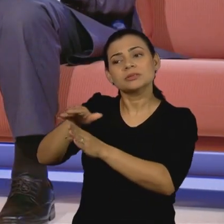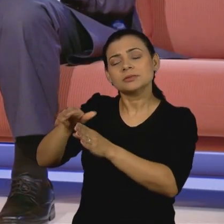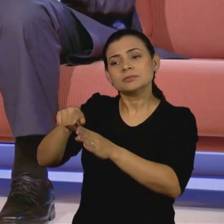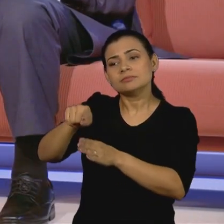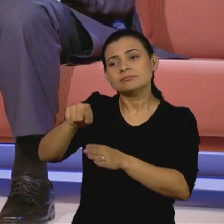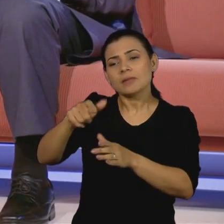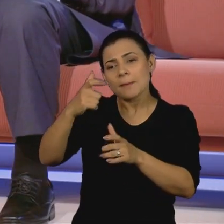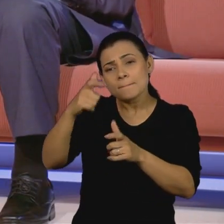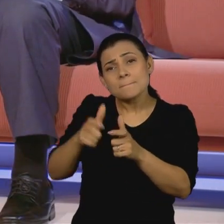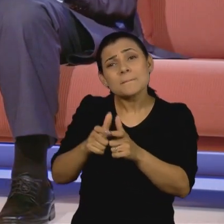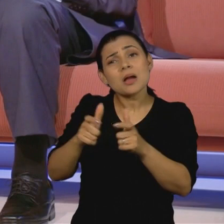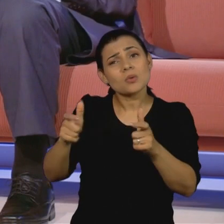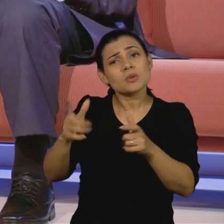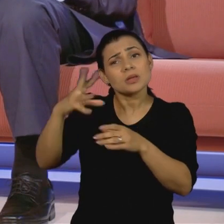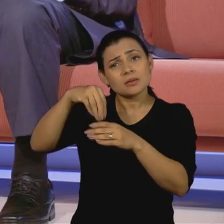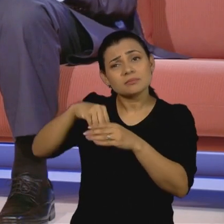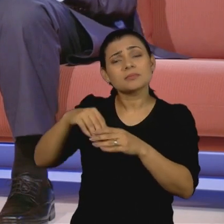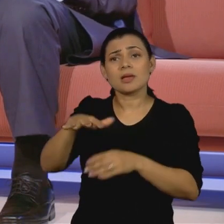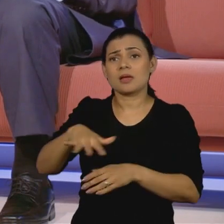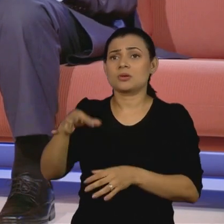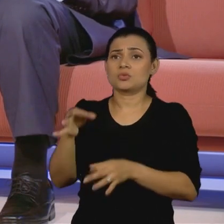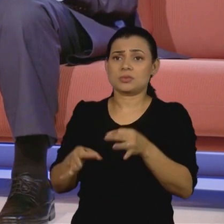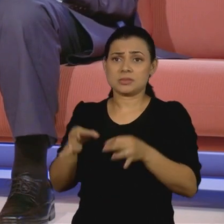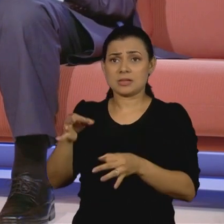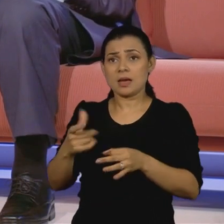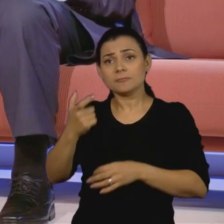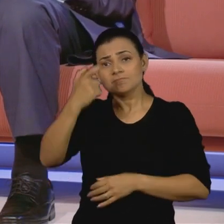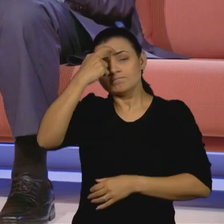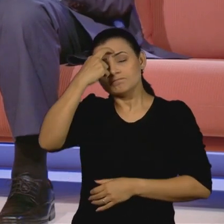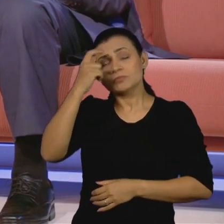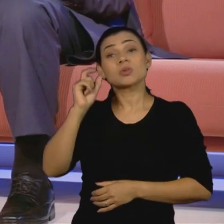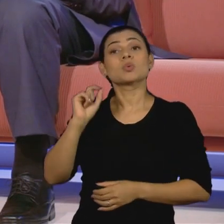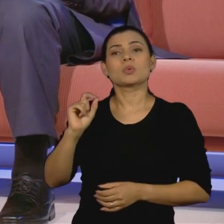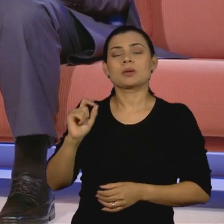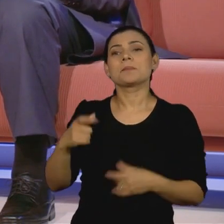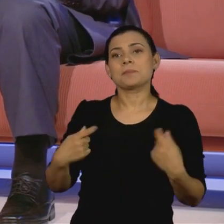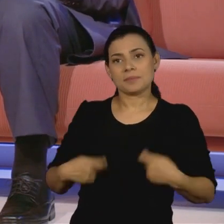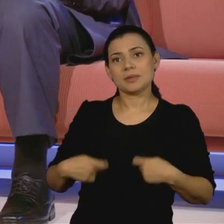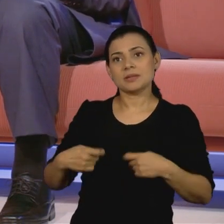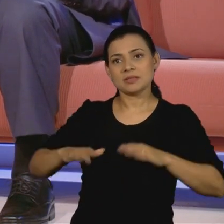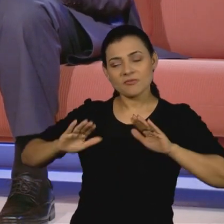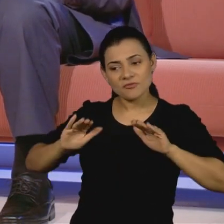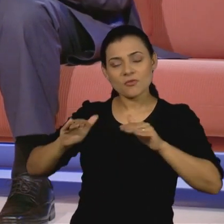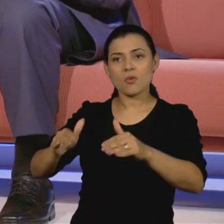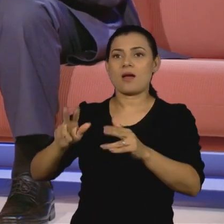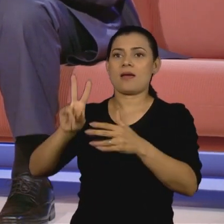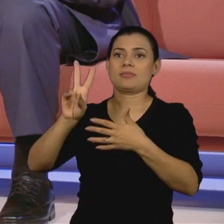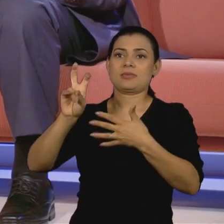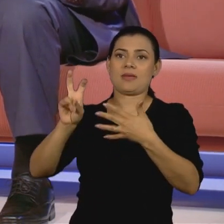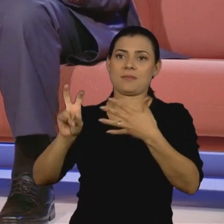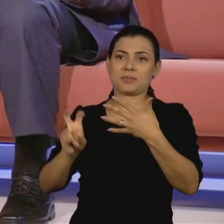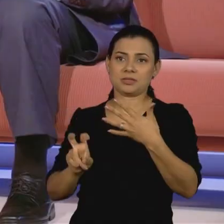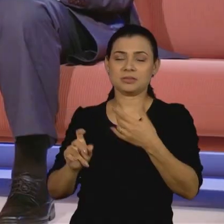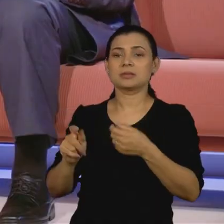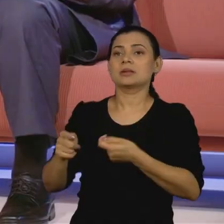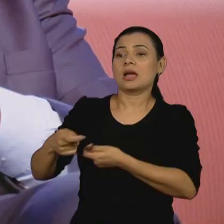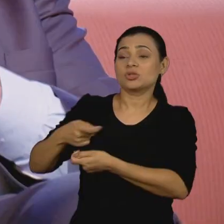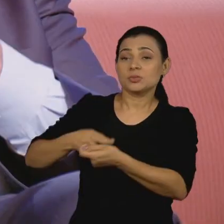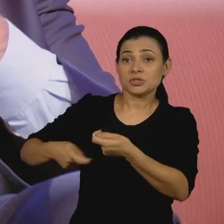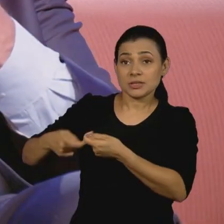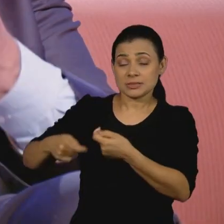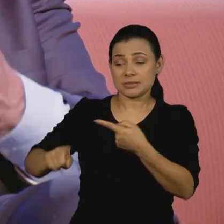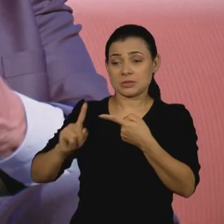parte de dentro do judiciário mesmo, que é preciso investir nesses temas.